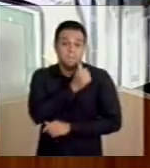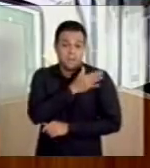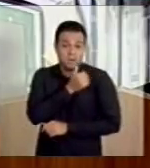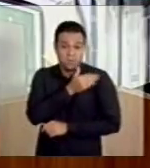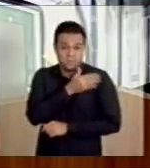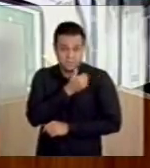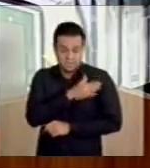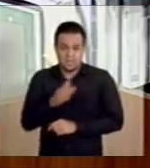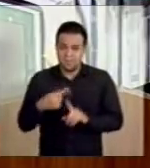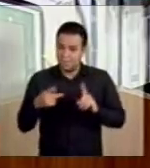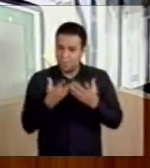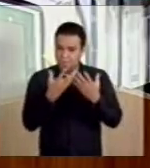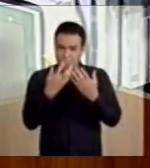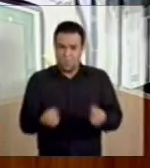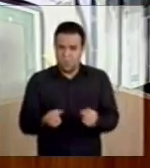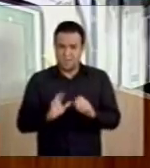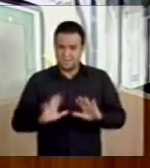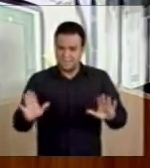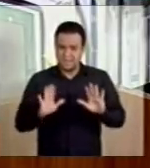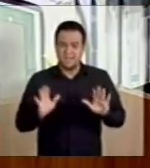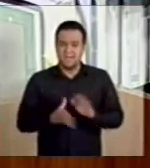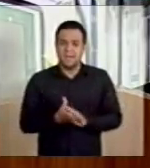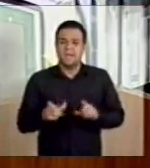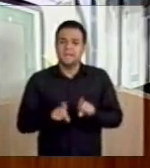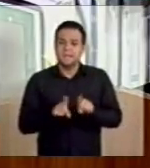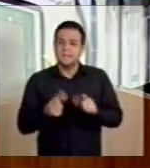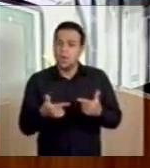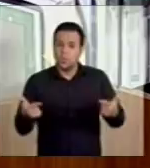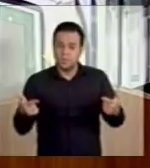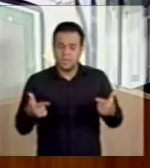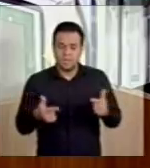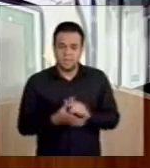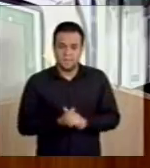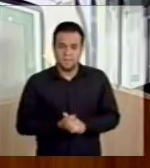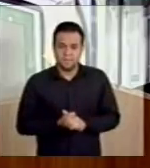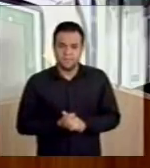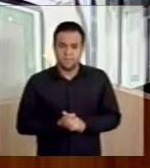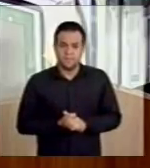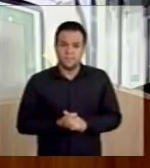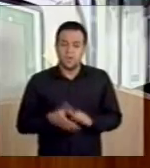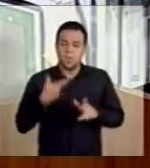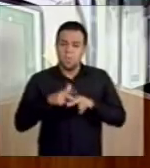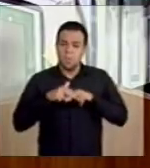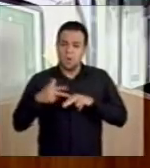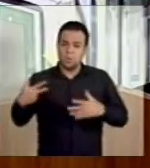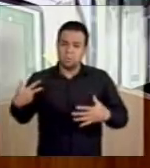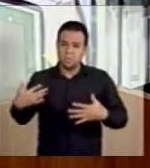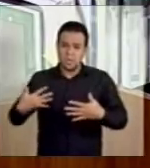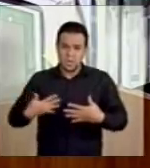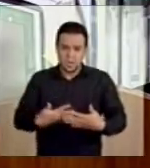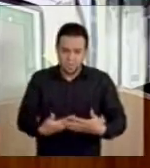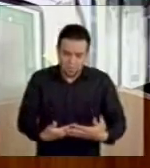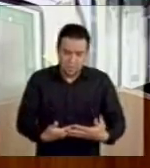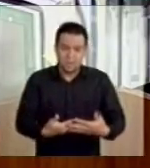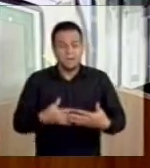preconceitos inaceitáveis e que não mais resistem ao espírito do tempo, possuem a